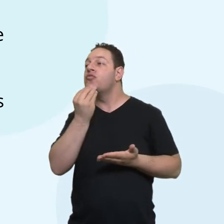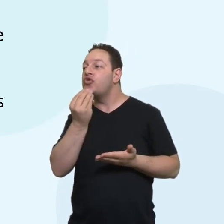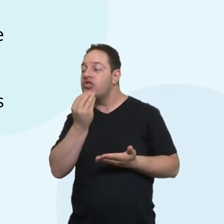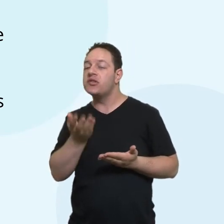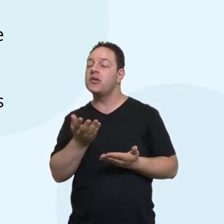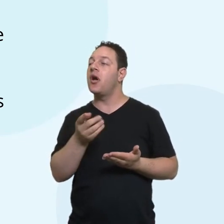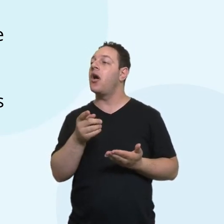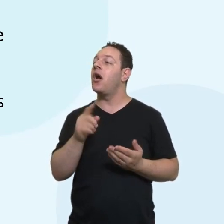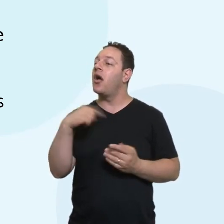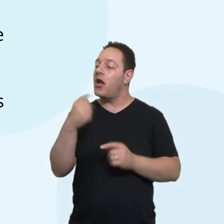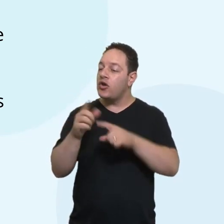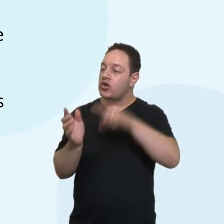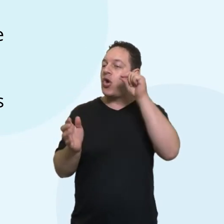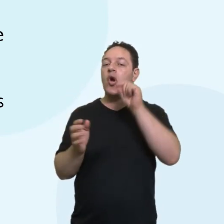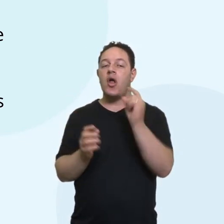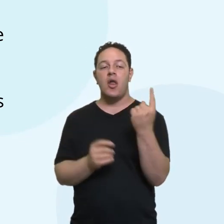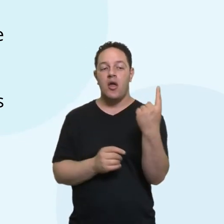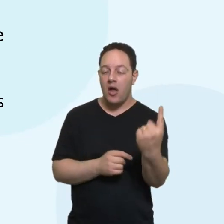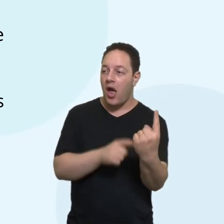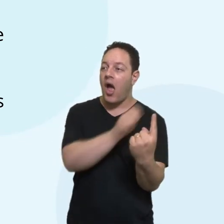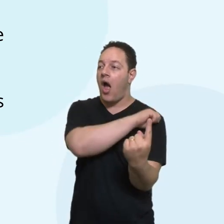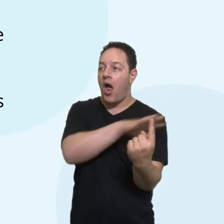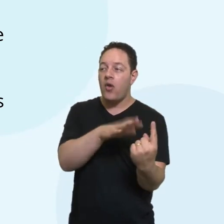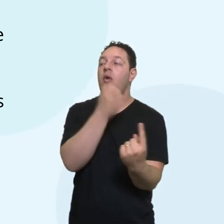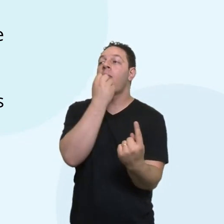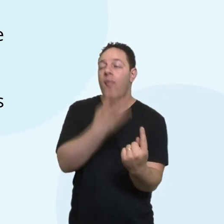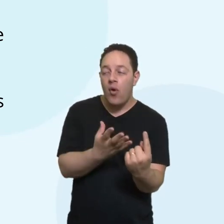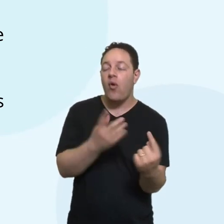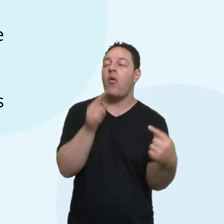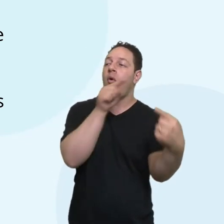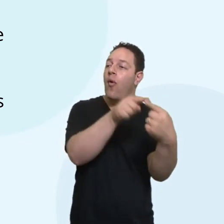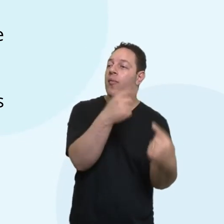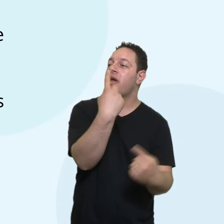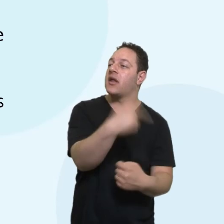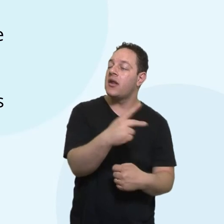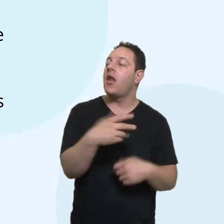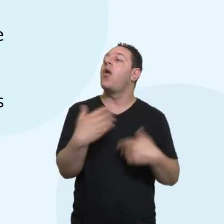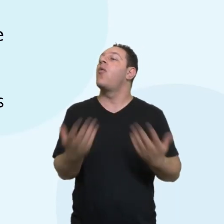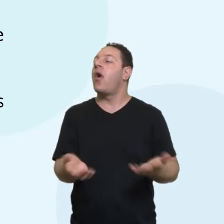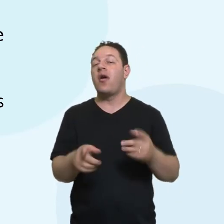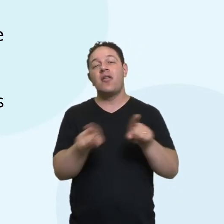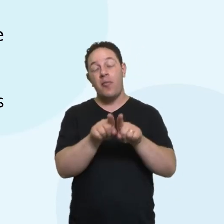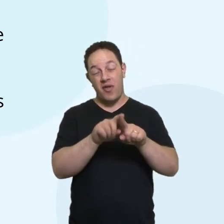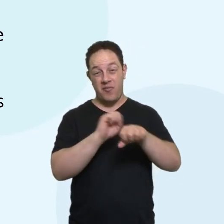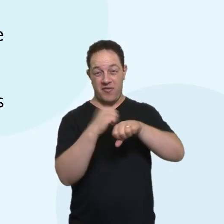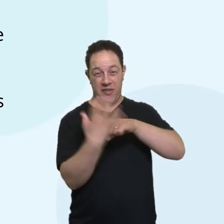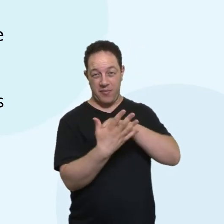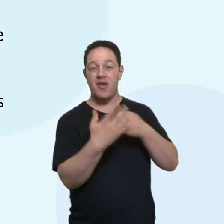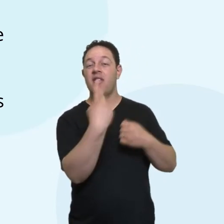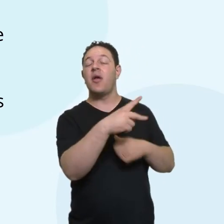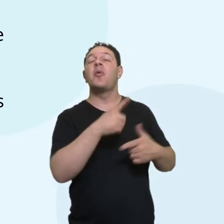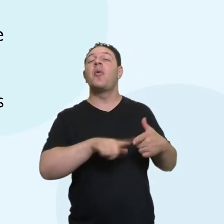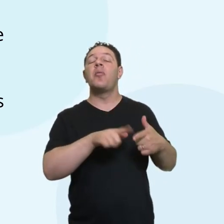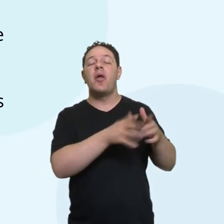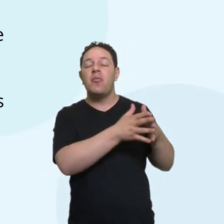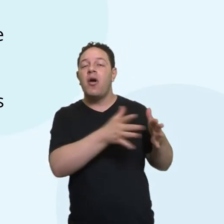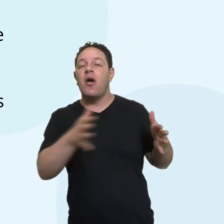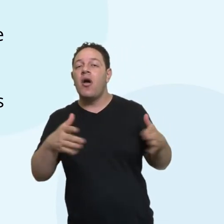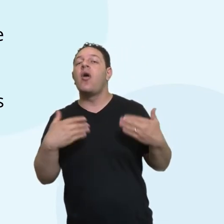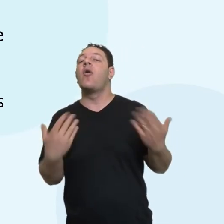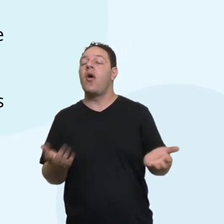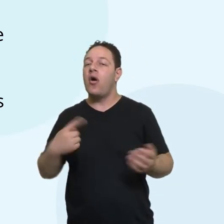essa notação né Em cada estudante dependendo aí do estudante do do problema que ele teve ao longo da pandemia né como que a gente pode